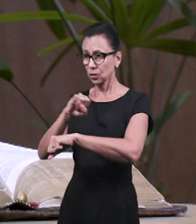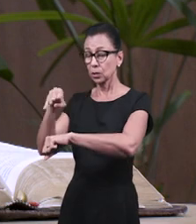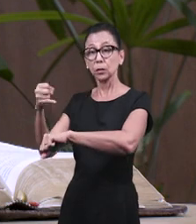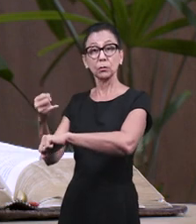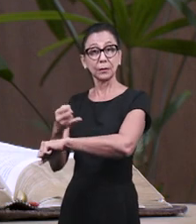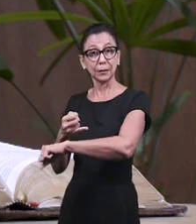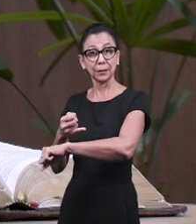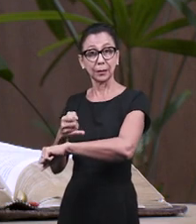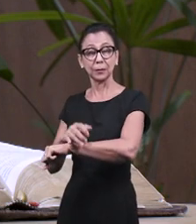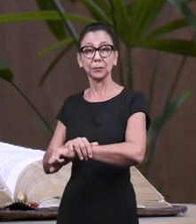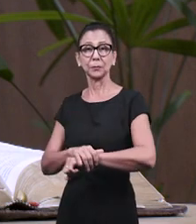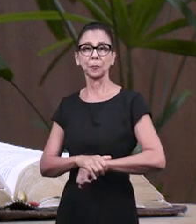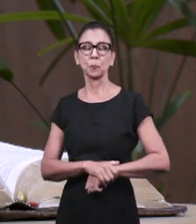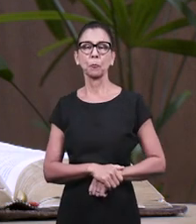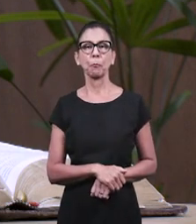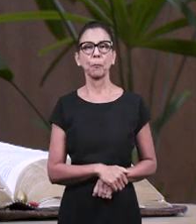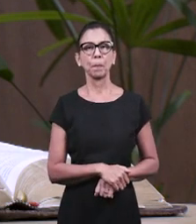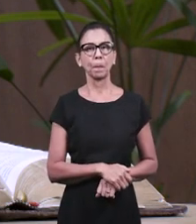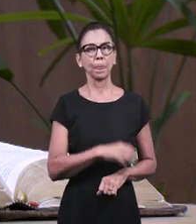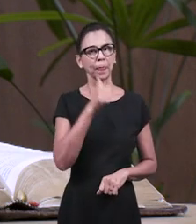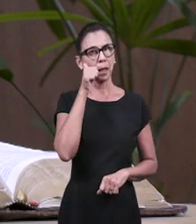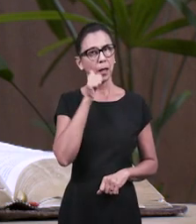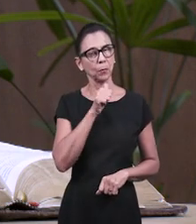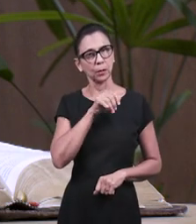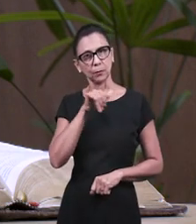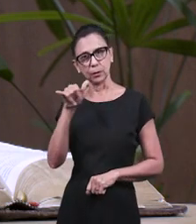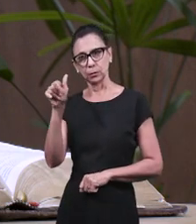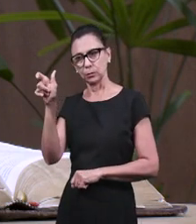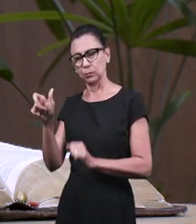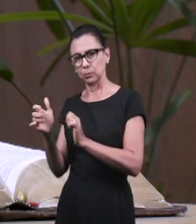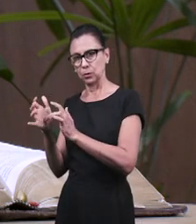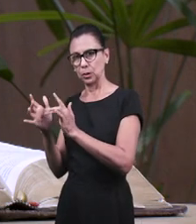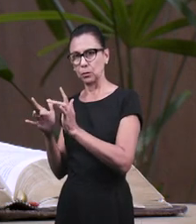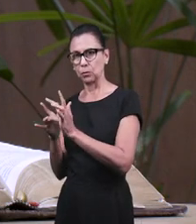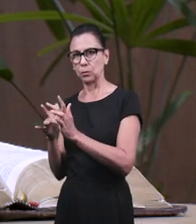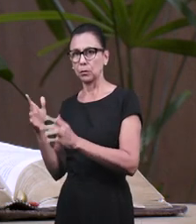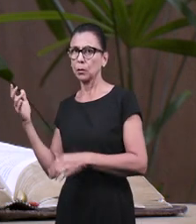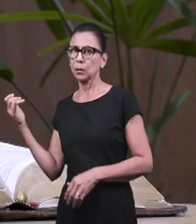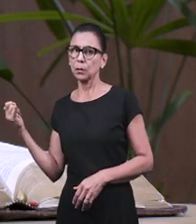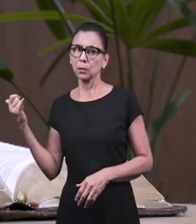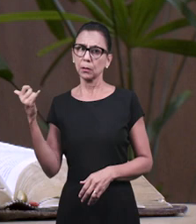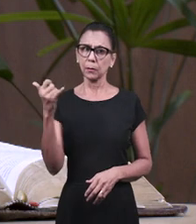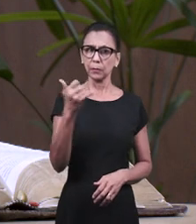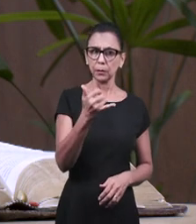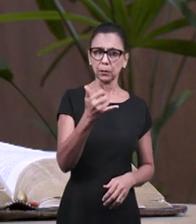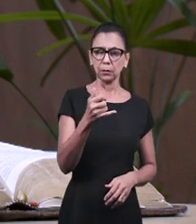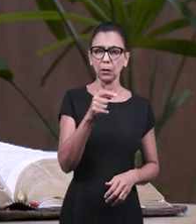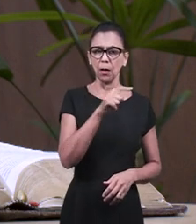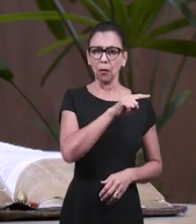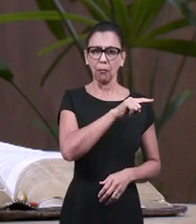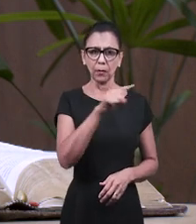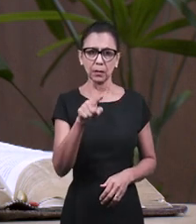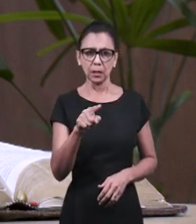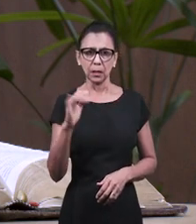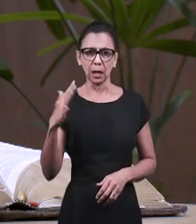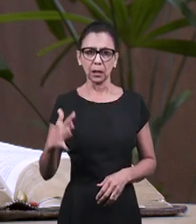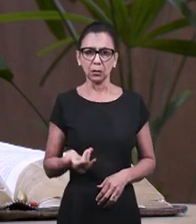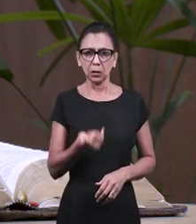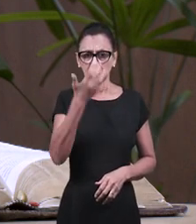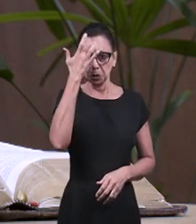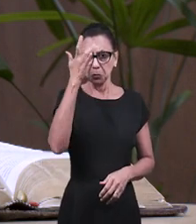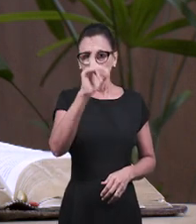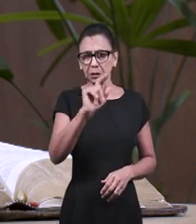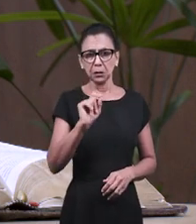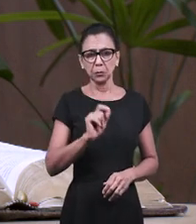E Jesus disse a ela que eles adoravam o que não sabiam,